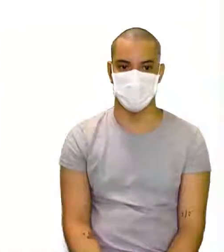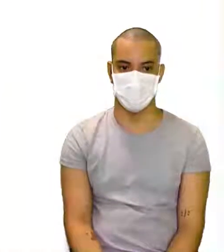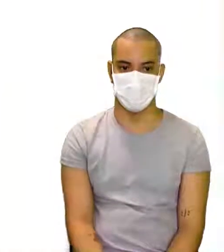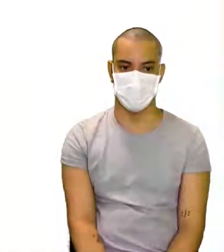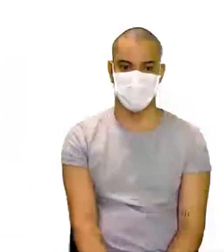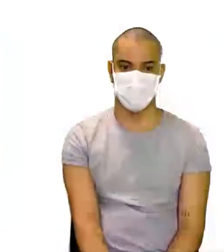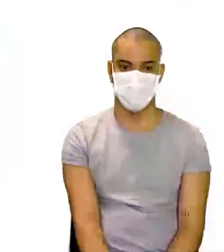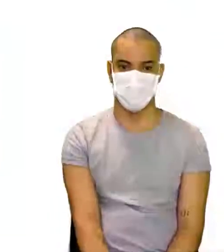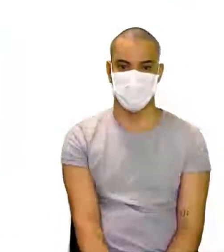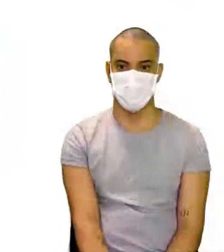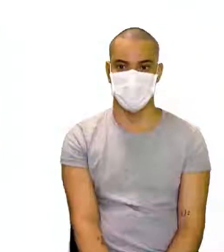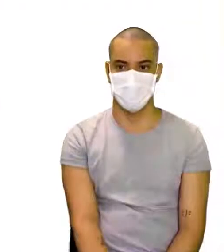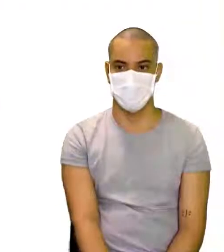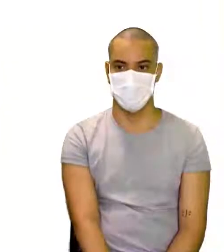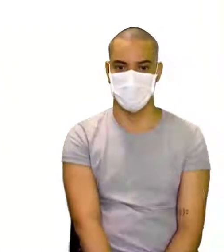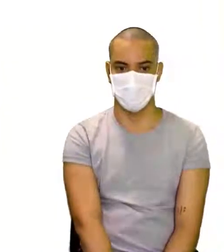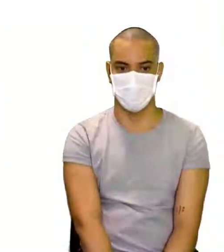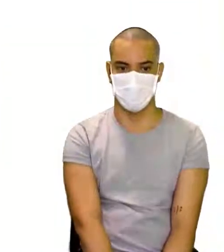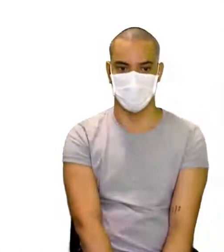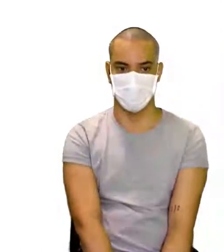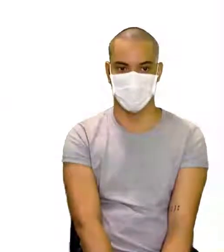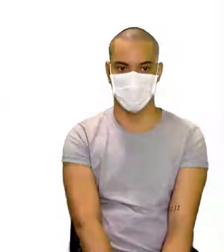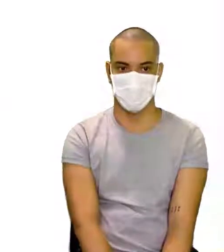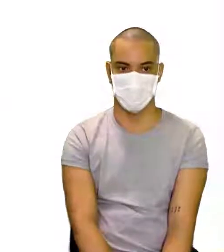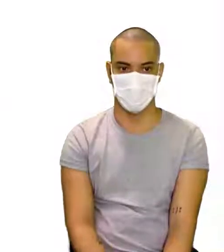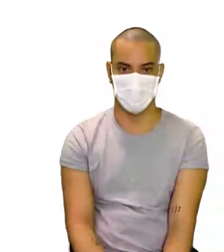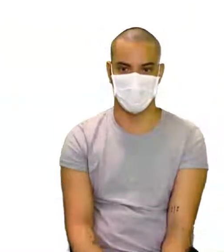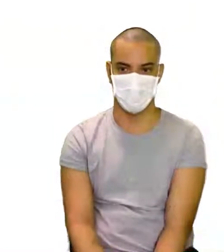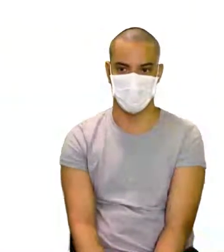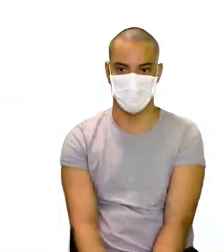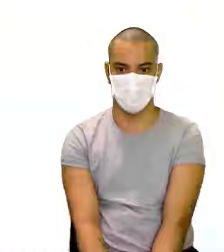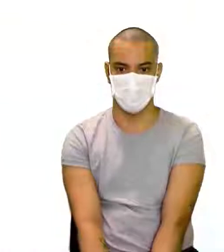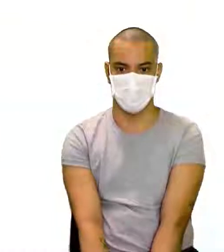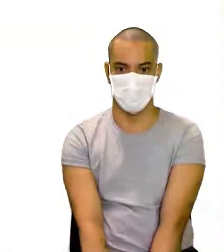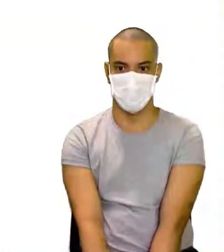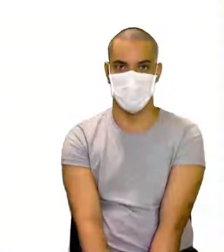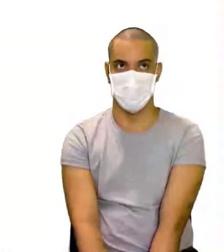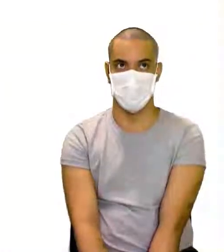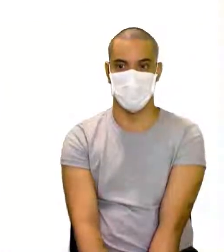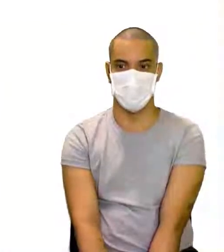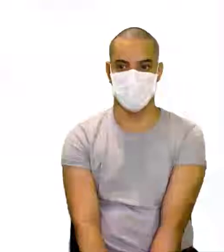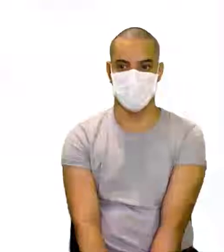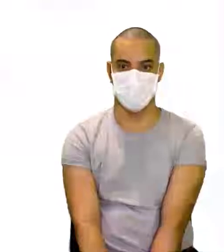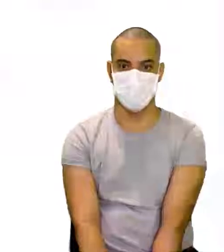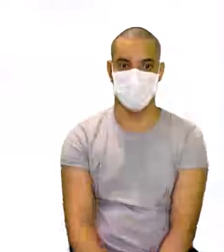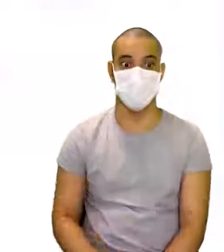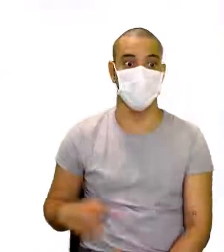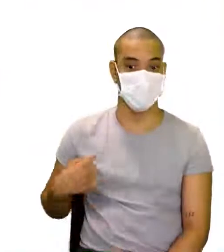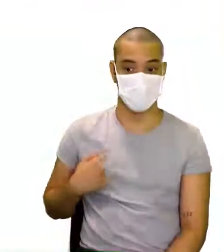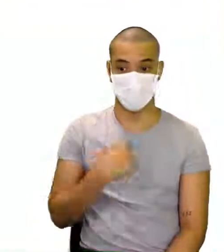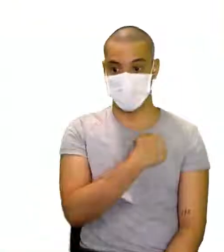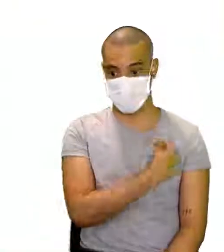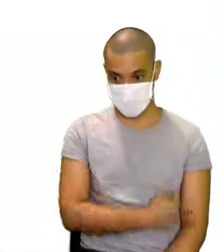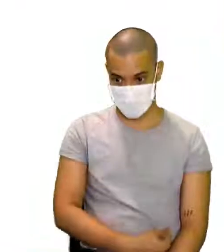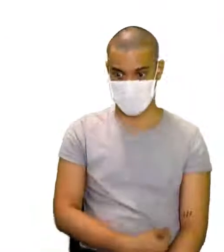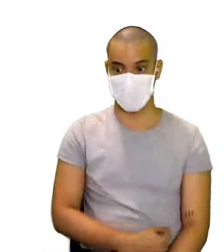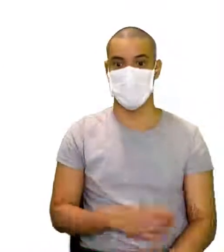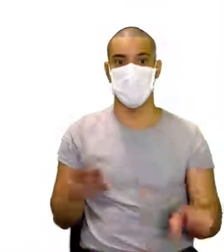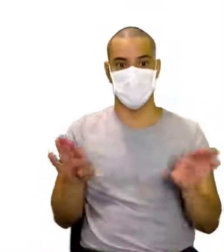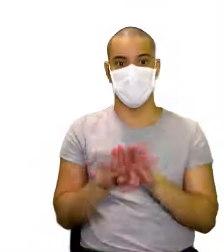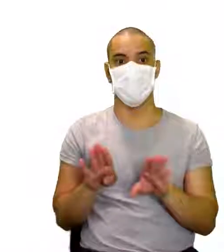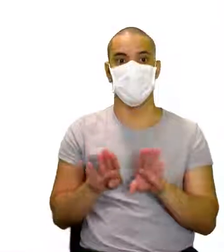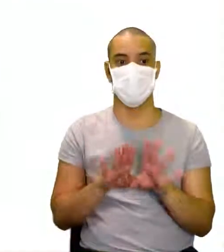magnetita, aqui é o ferro puro, ok? E os chineses também tiveram contribuição para isso